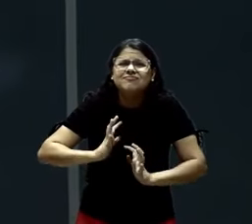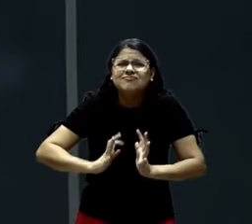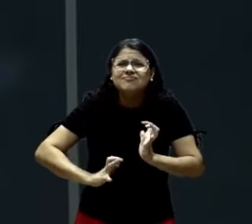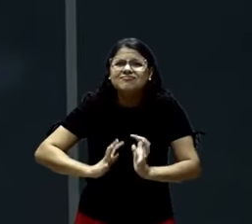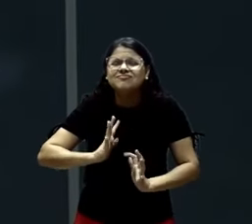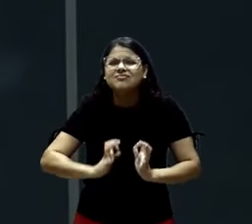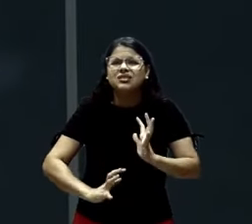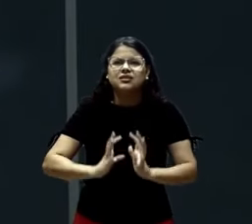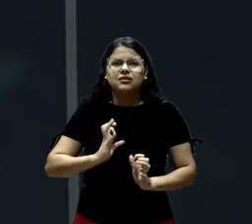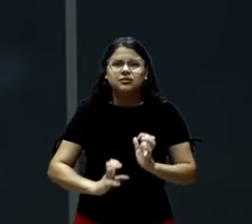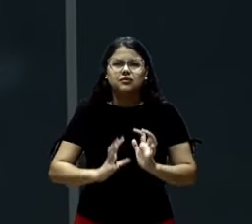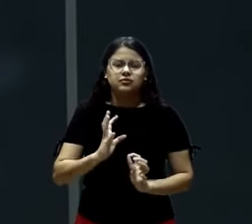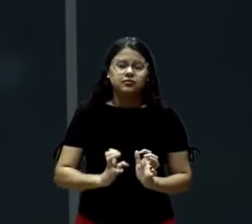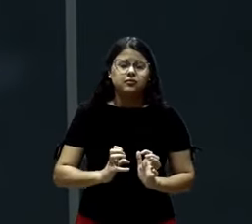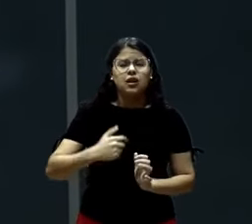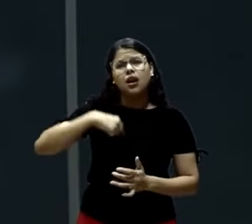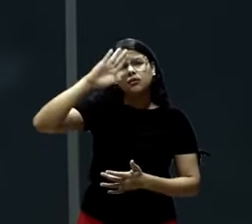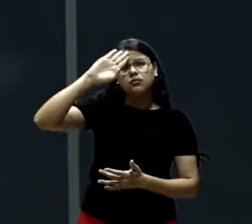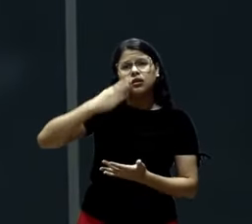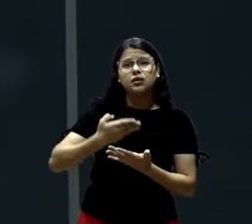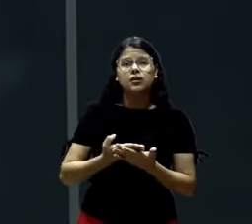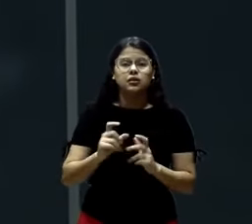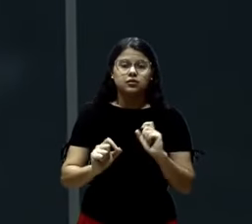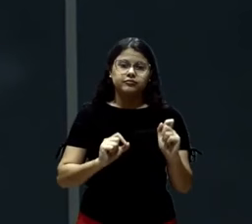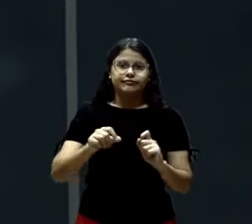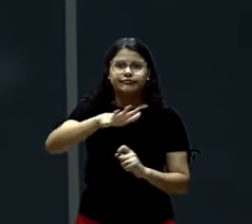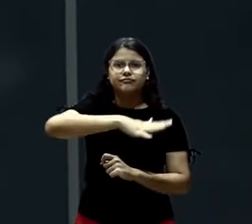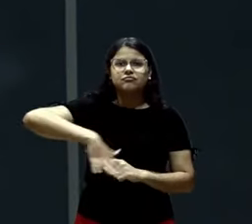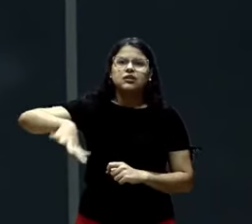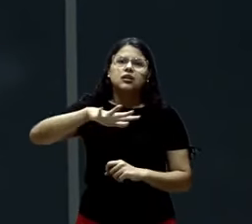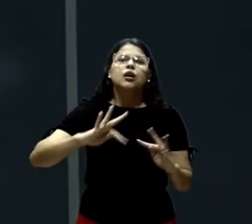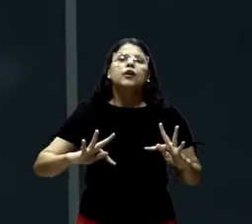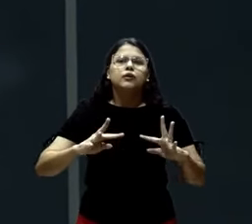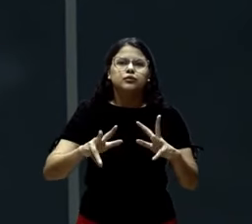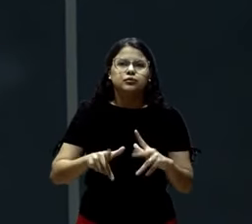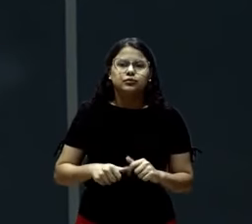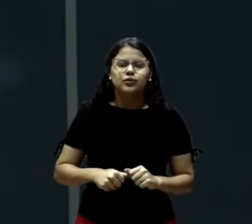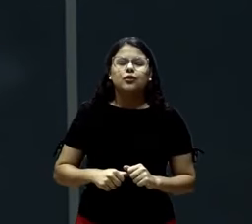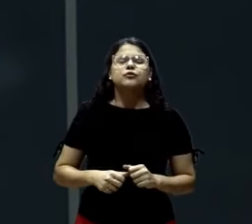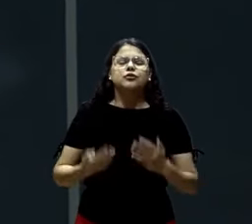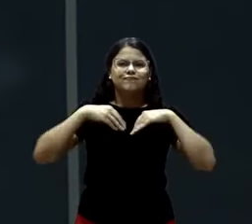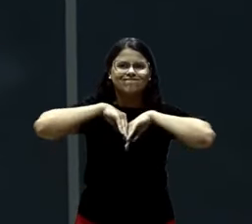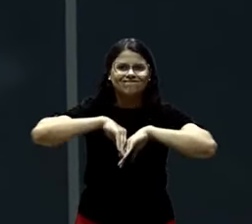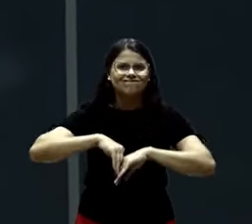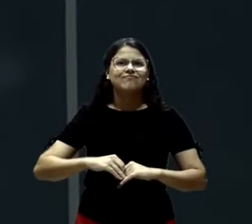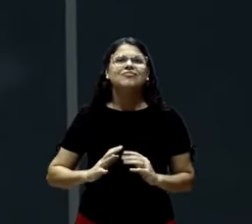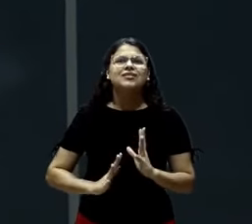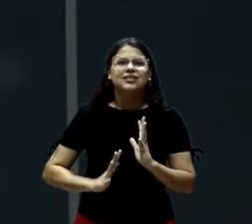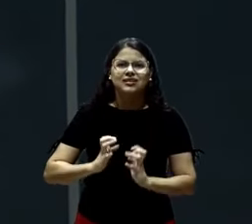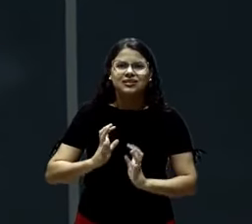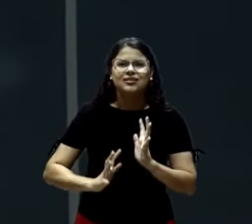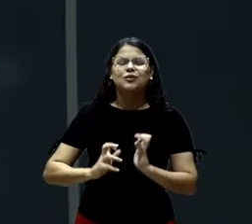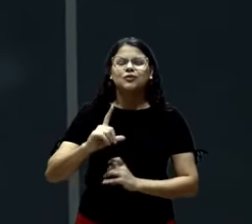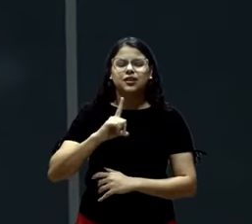um conflito que eu acredito que boa parte de nós temos na nossa